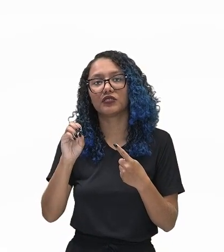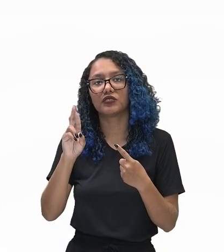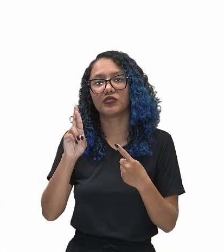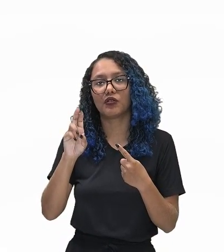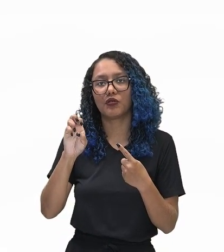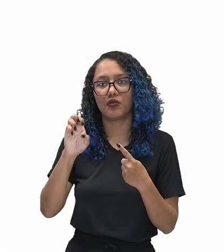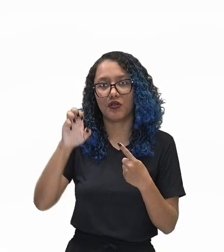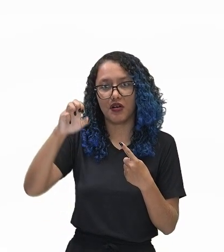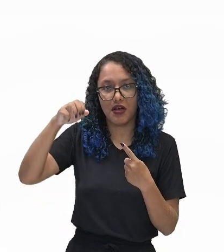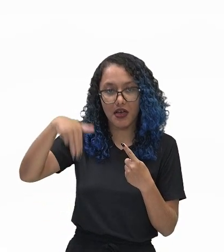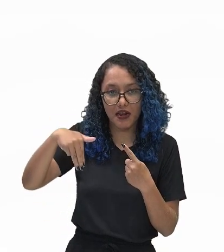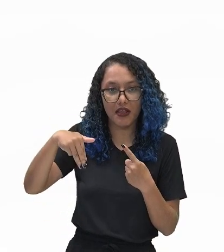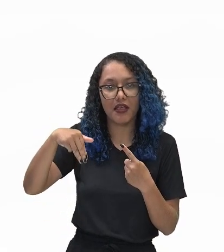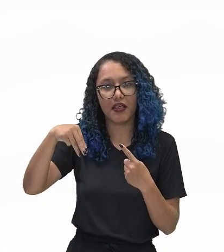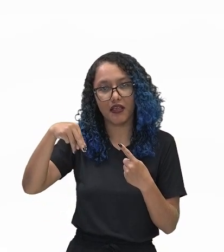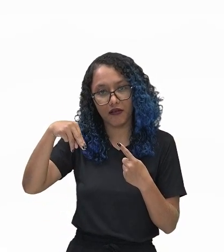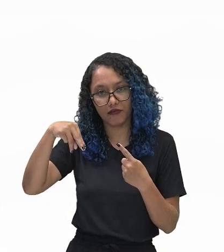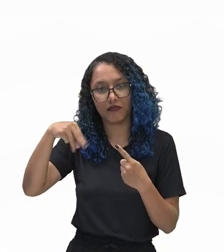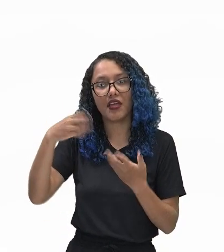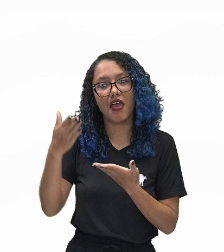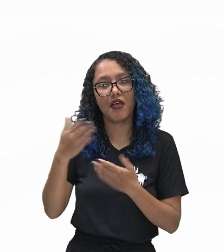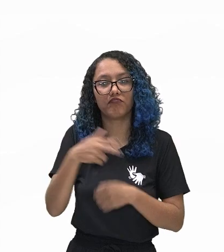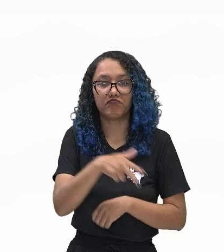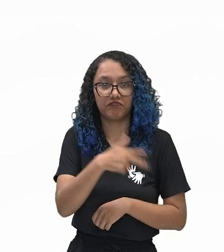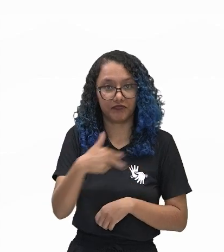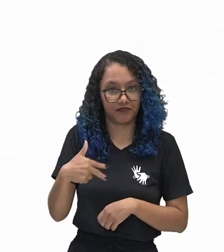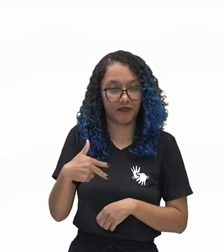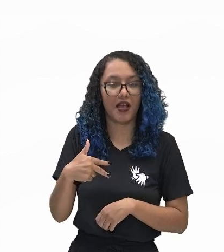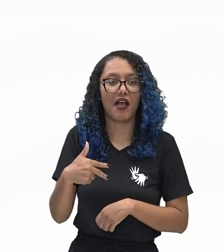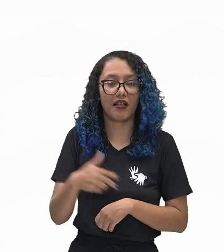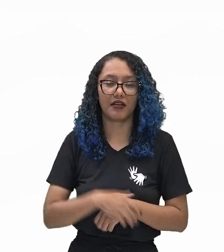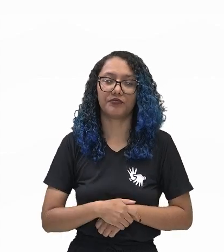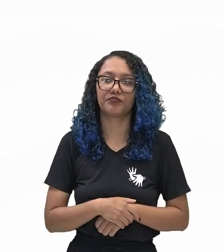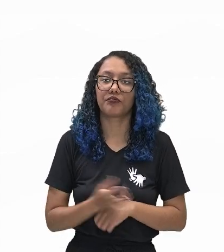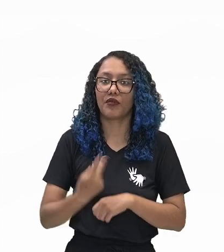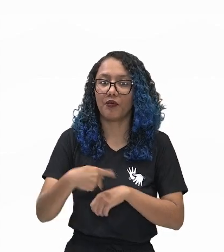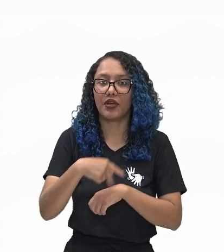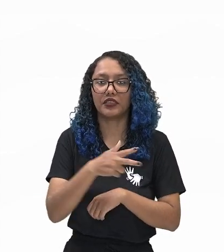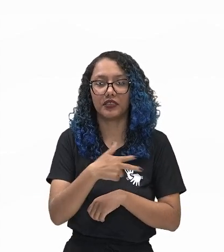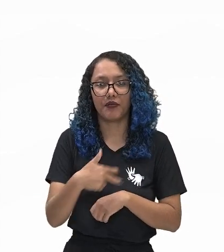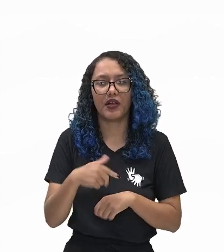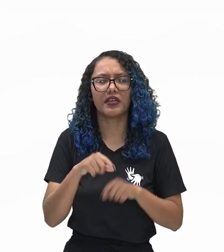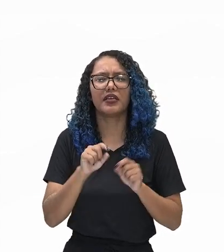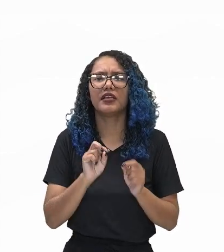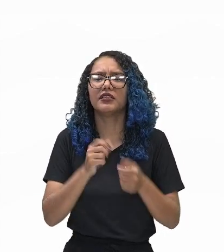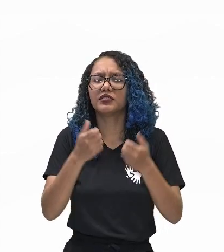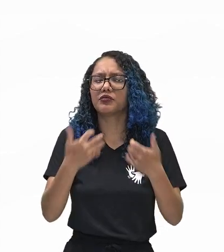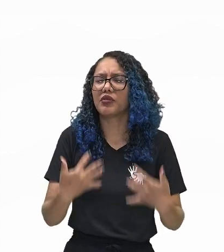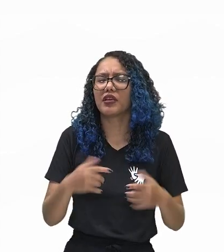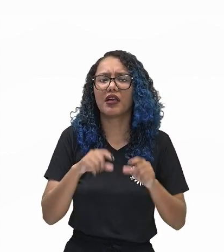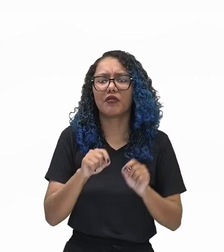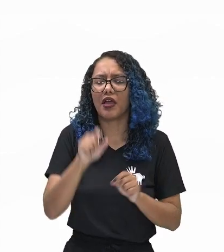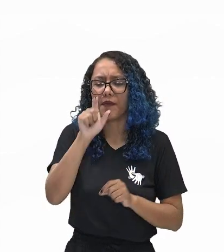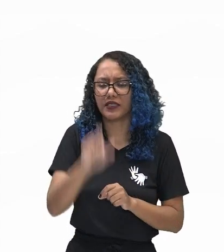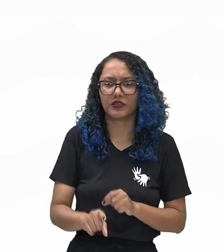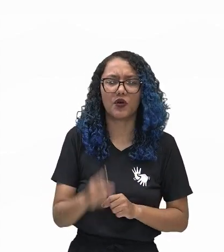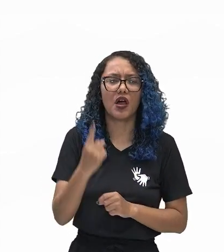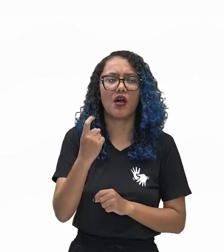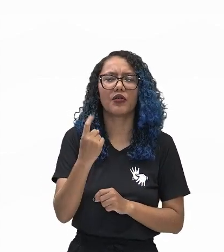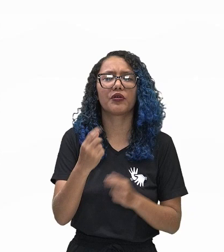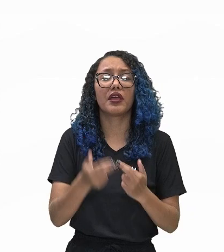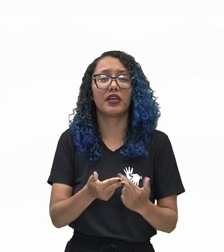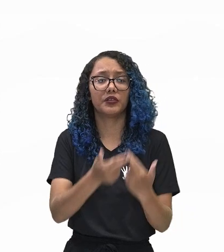Kierkegaard, tá, dinamarquês, tá, que dizia que o indivíduo é o único responsável em